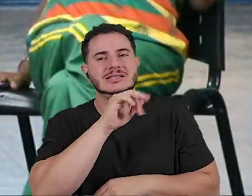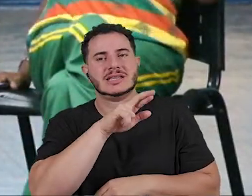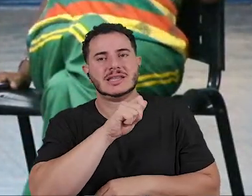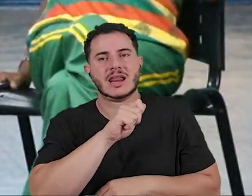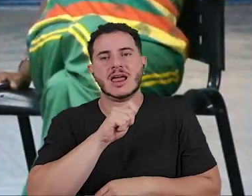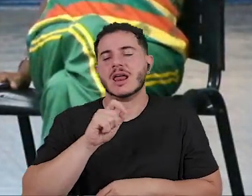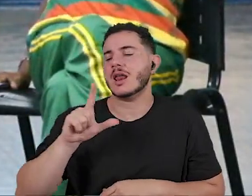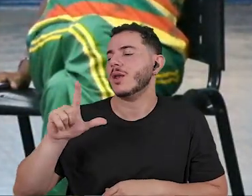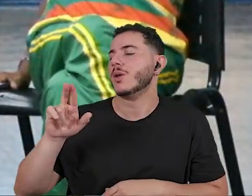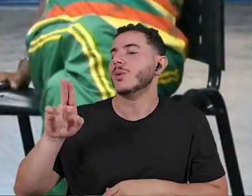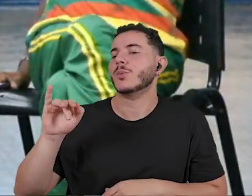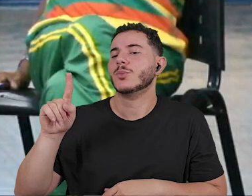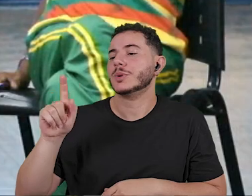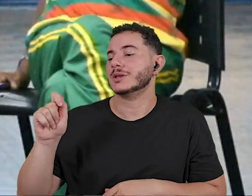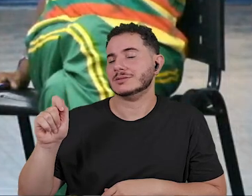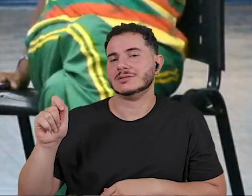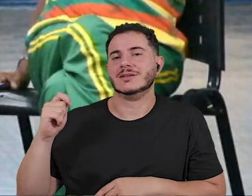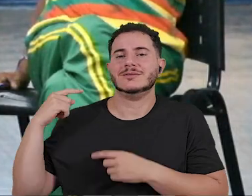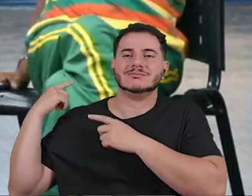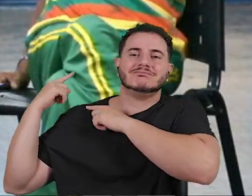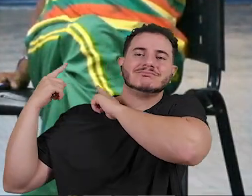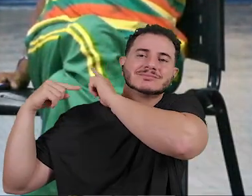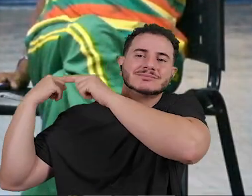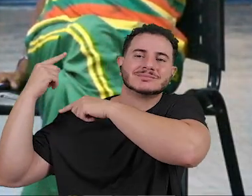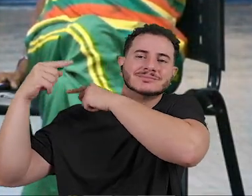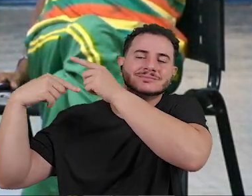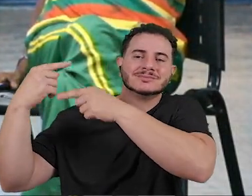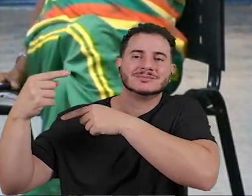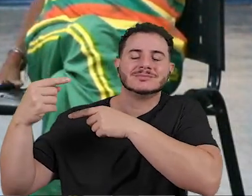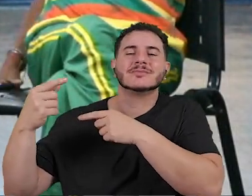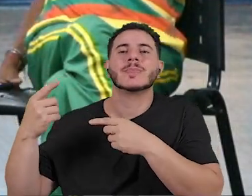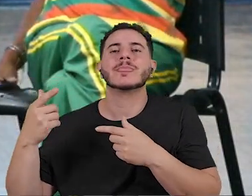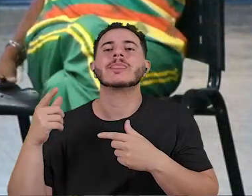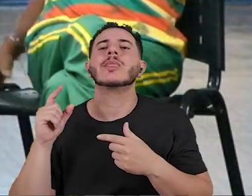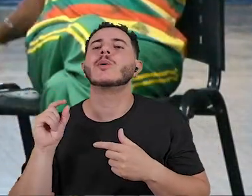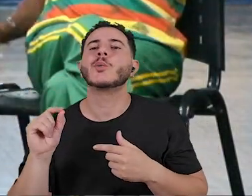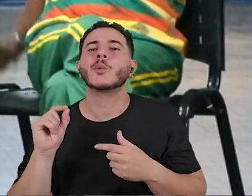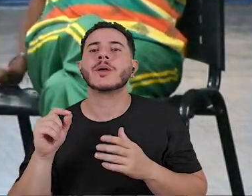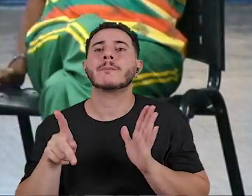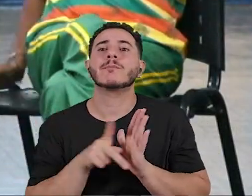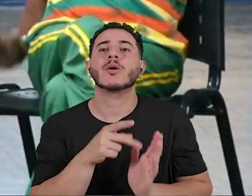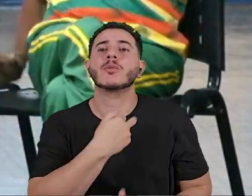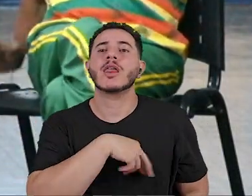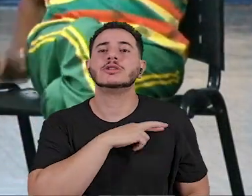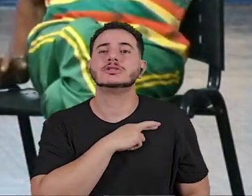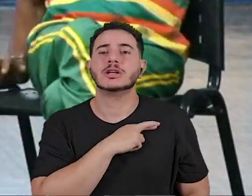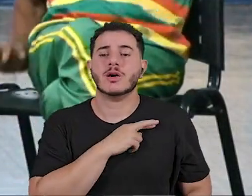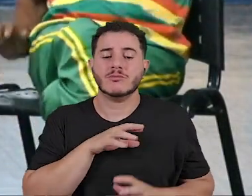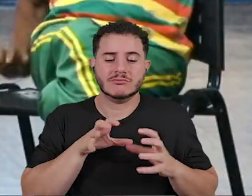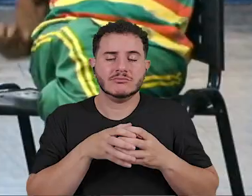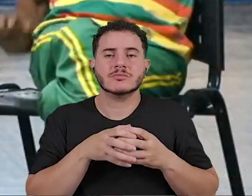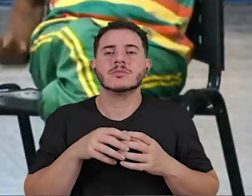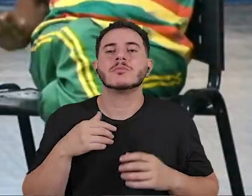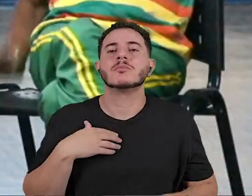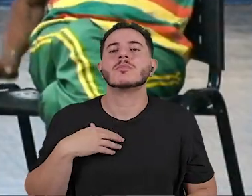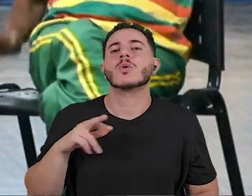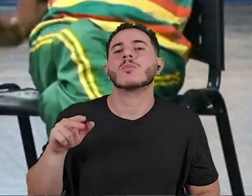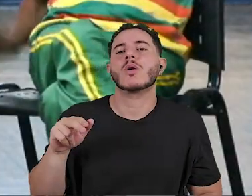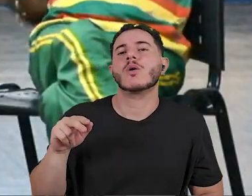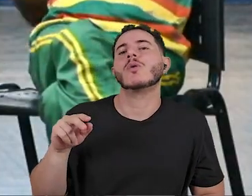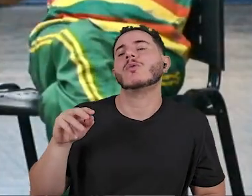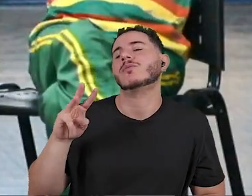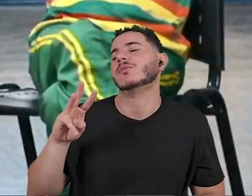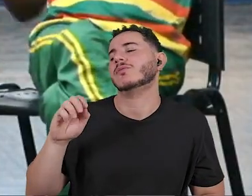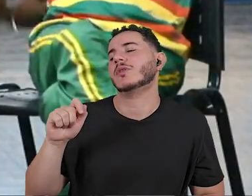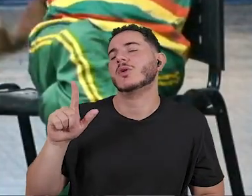trâmite, né, religioso é o meu irmão, né, que é Valci. E ele é o que é o zelador juntamente com